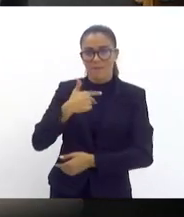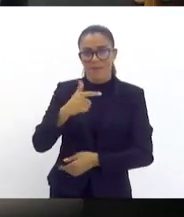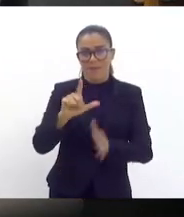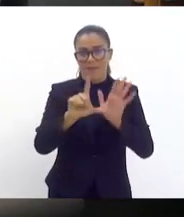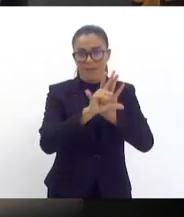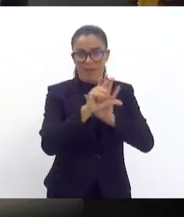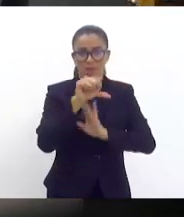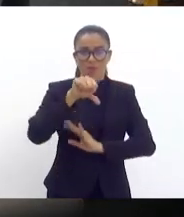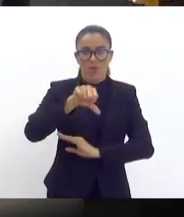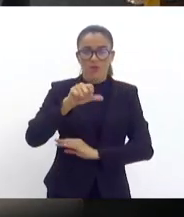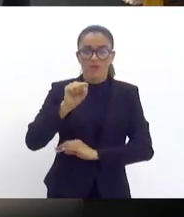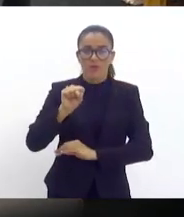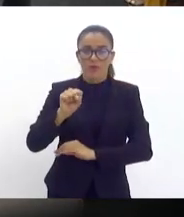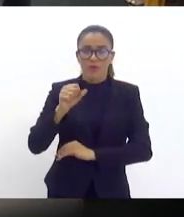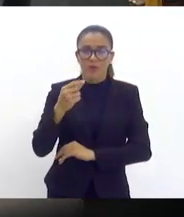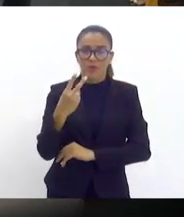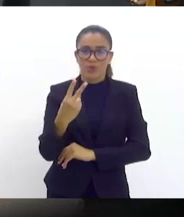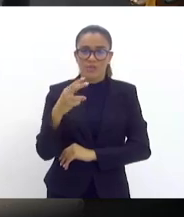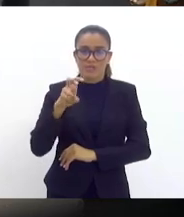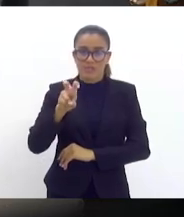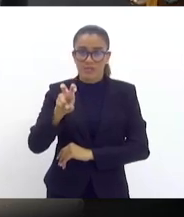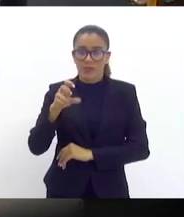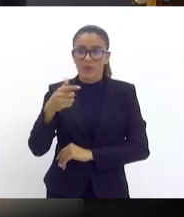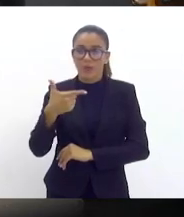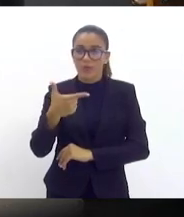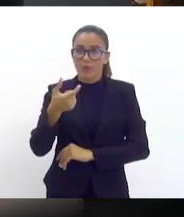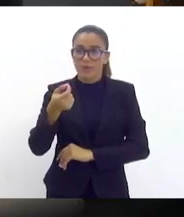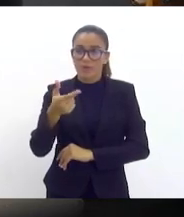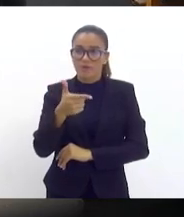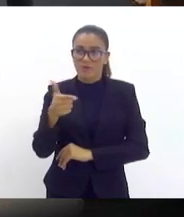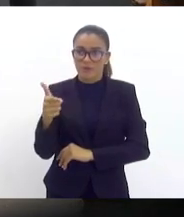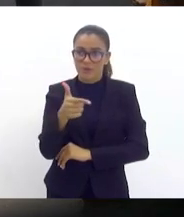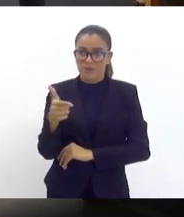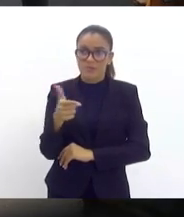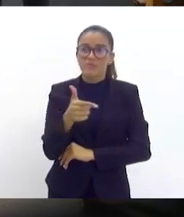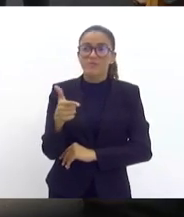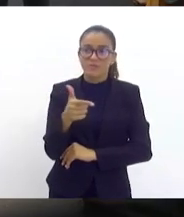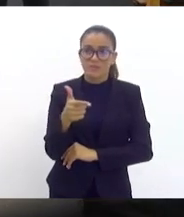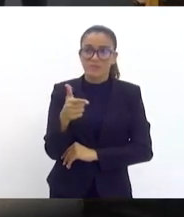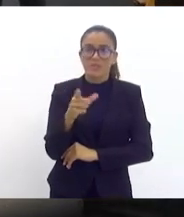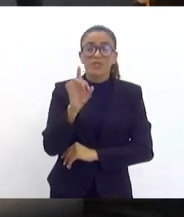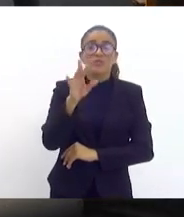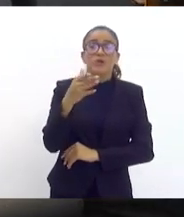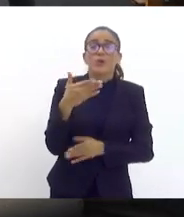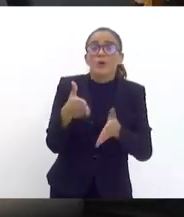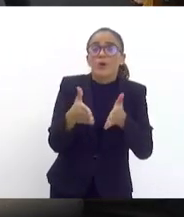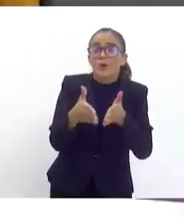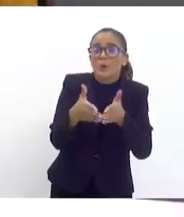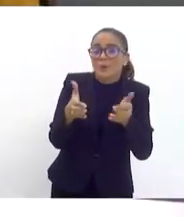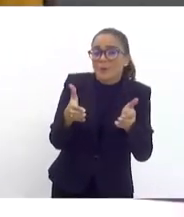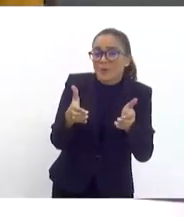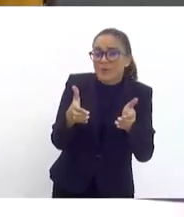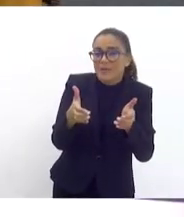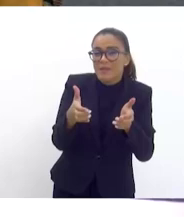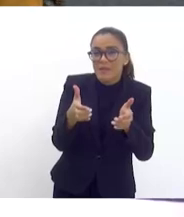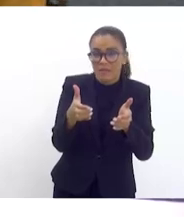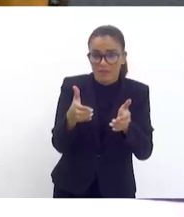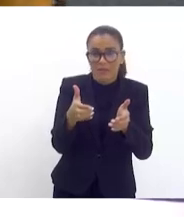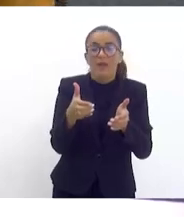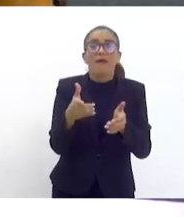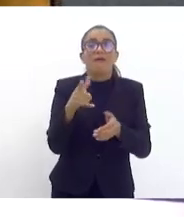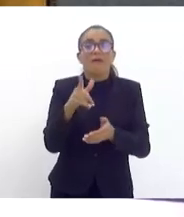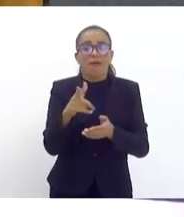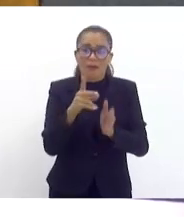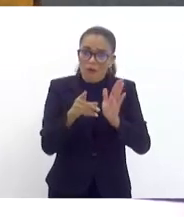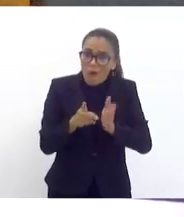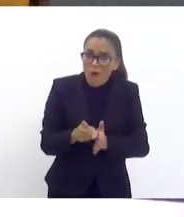Lei 9825, de 2022. Mais então, forte ainda. O que eu estou só solicitando é que sejam chamados trabalhos